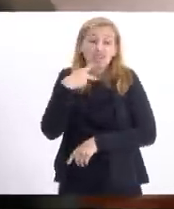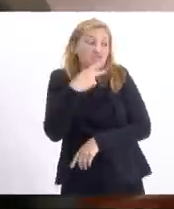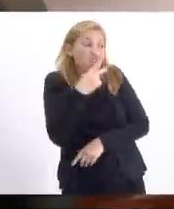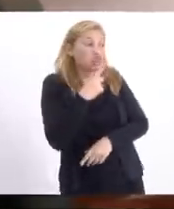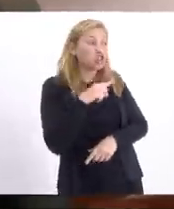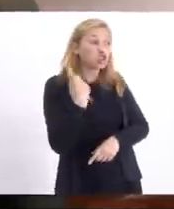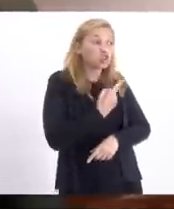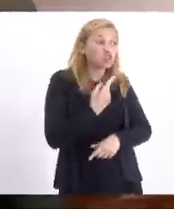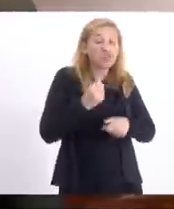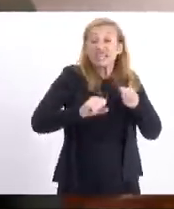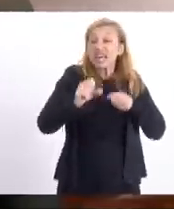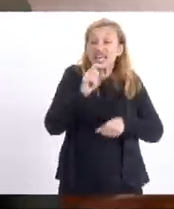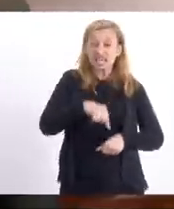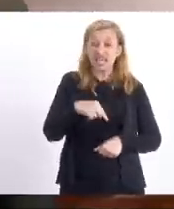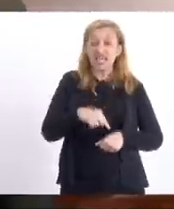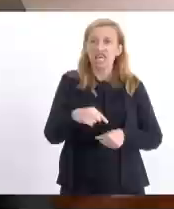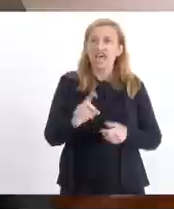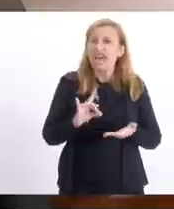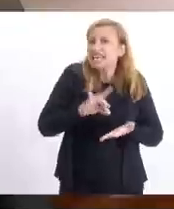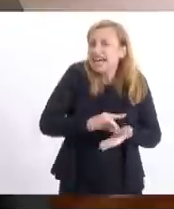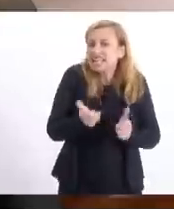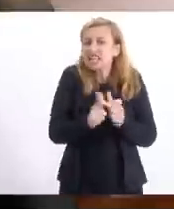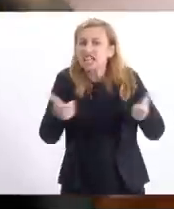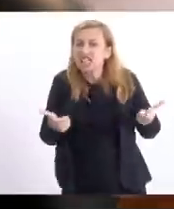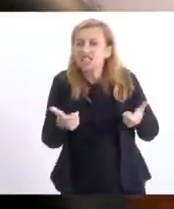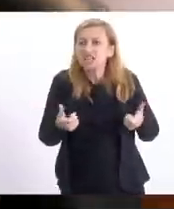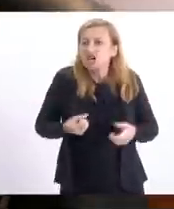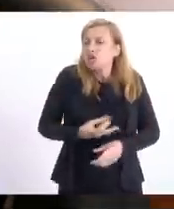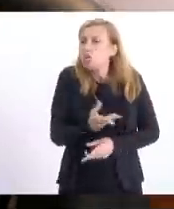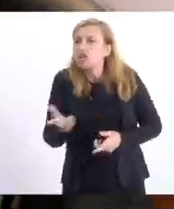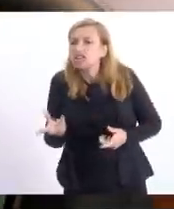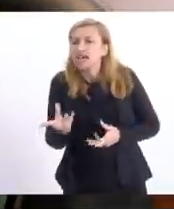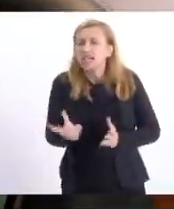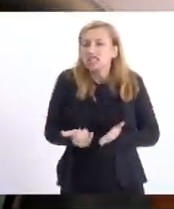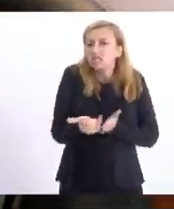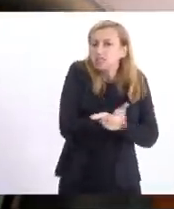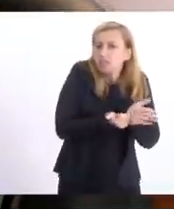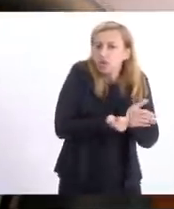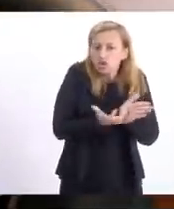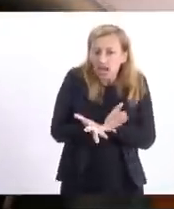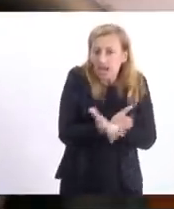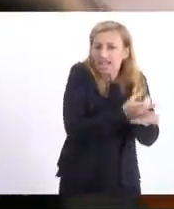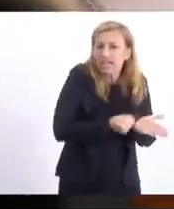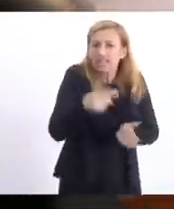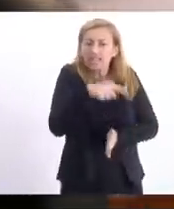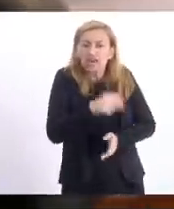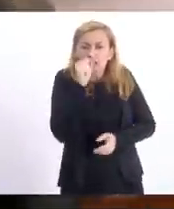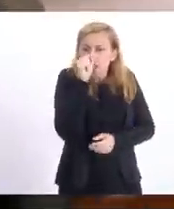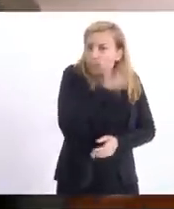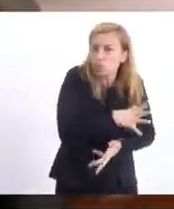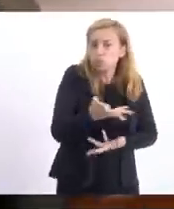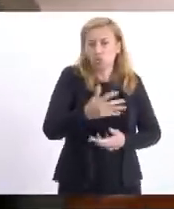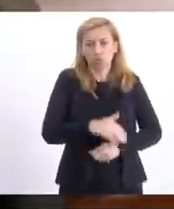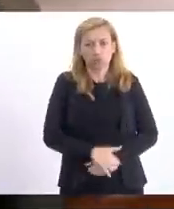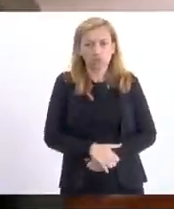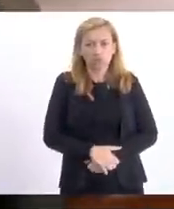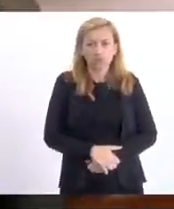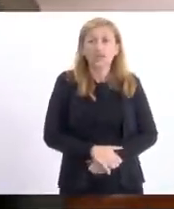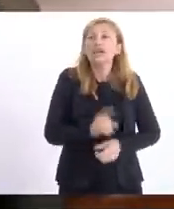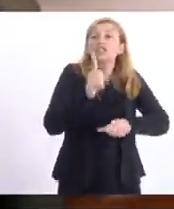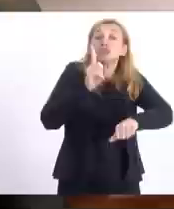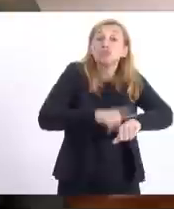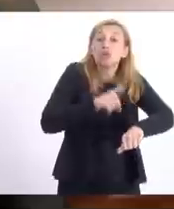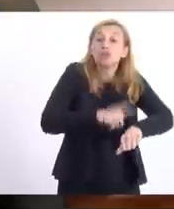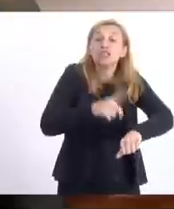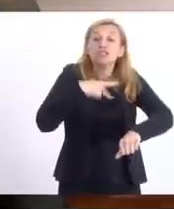aqui. Isso é grande realidade. Quantidade de impostos arrecadado aqui é absurdo. E está na hora